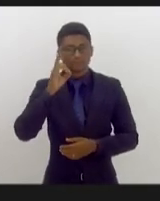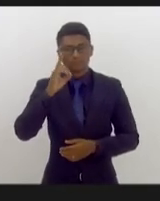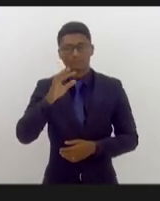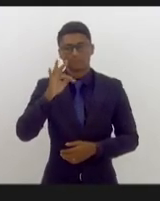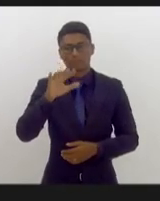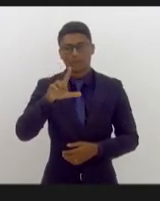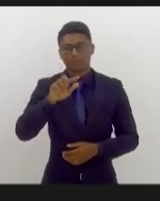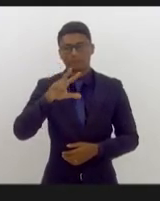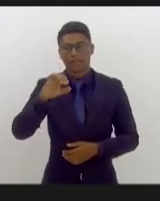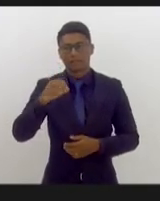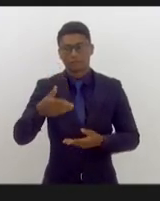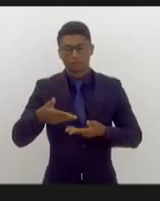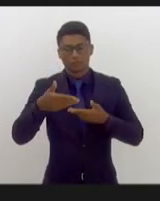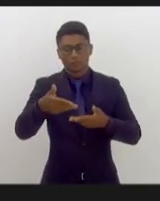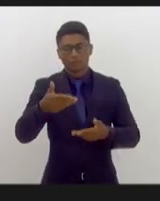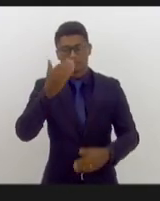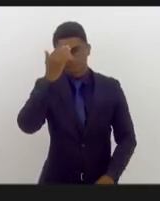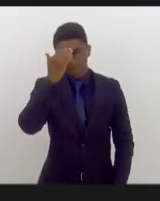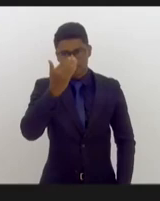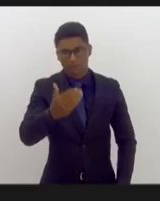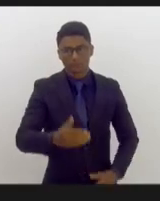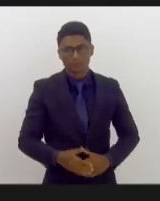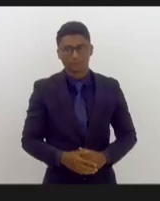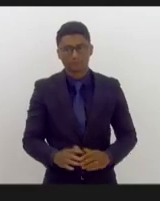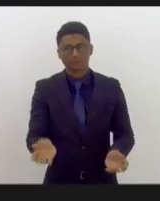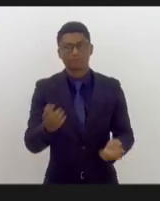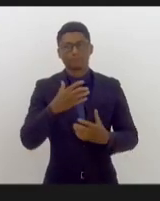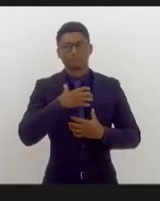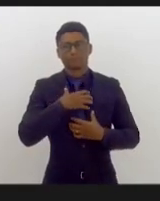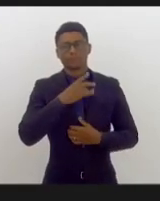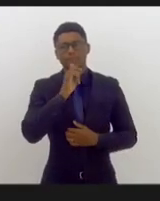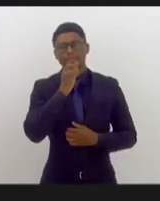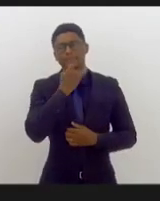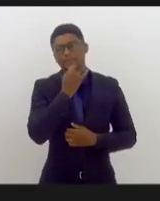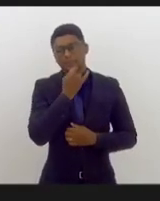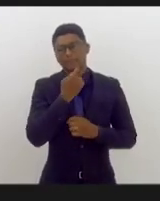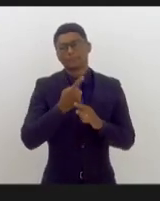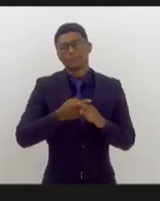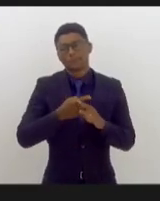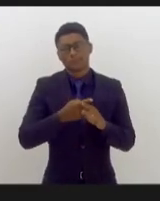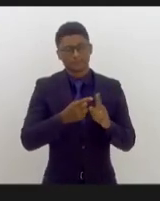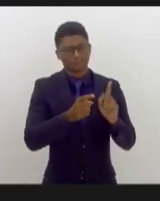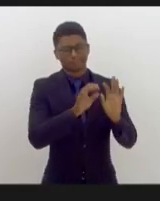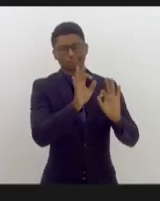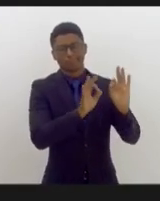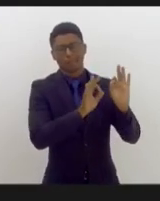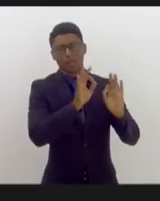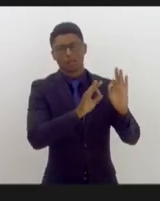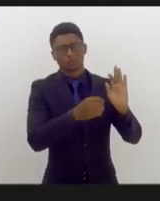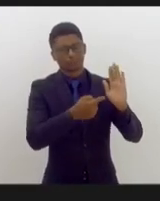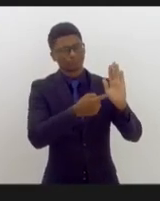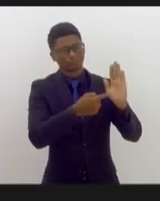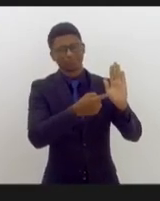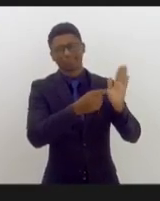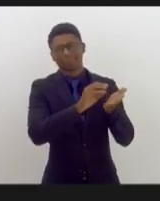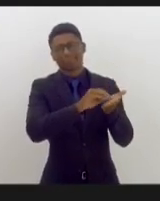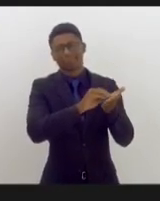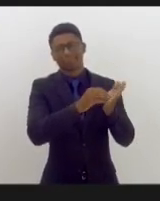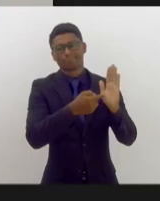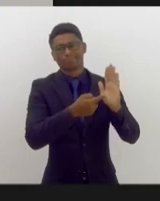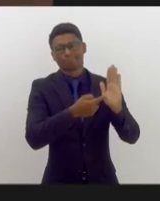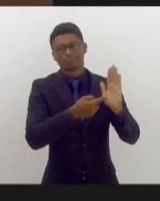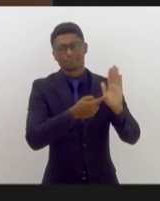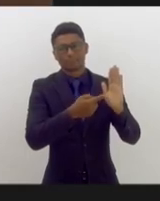convite. Eu fico muito triste com essa questão do plano, porque lembro